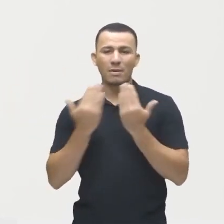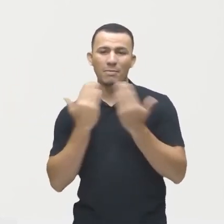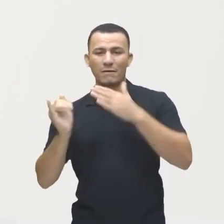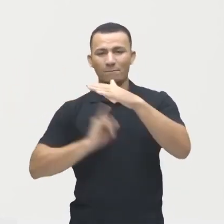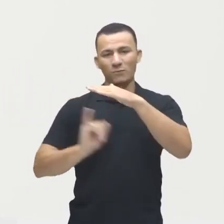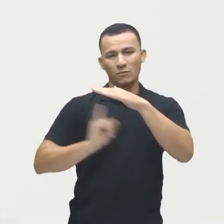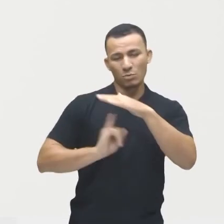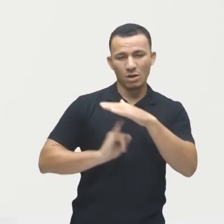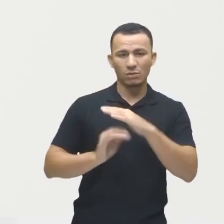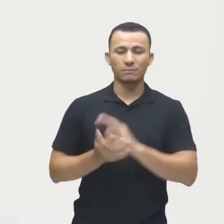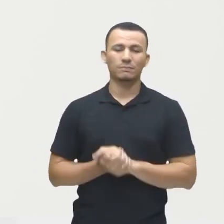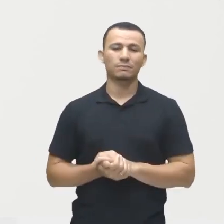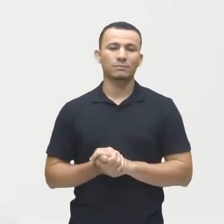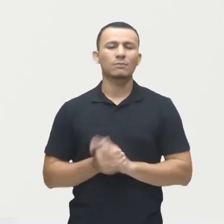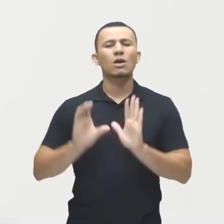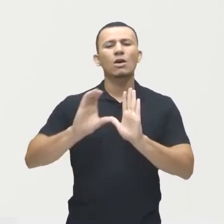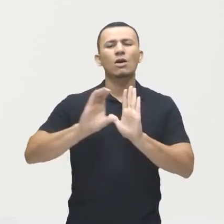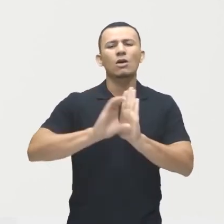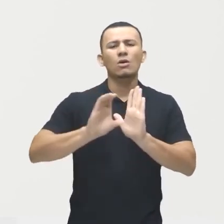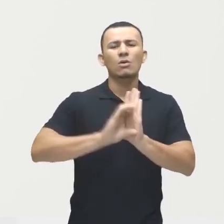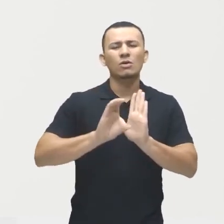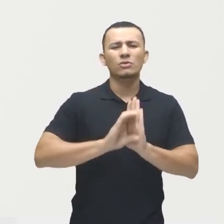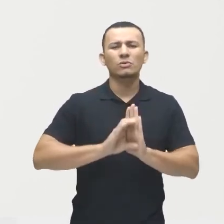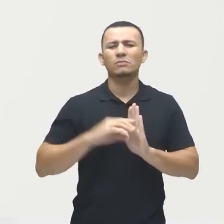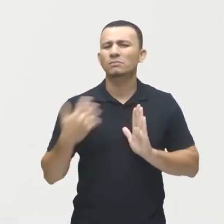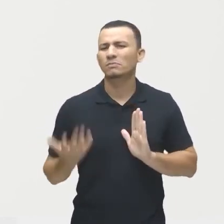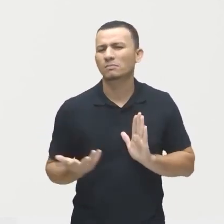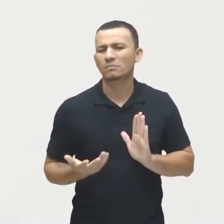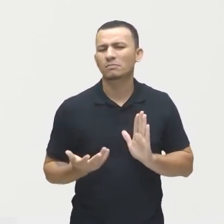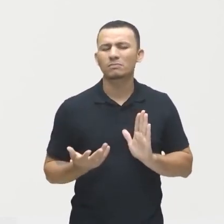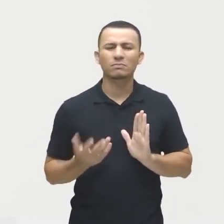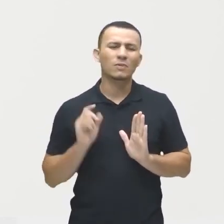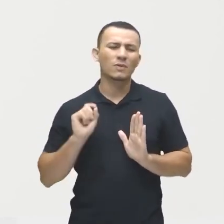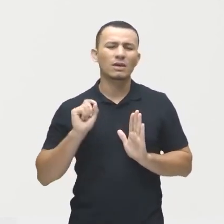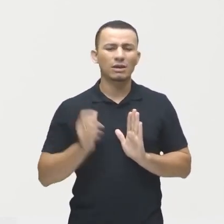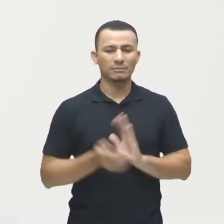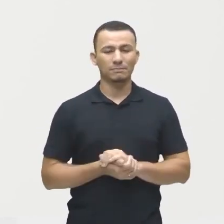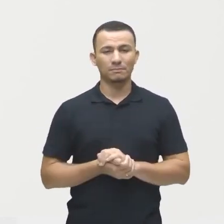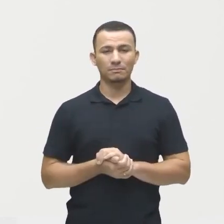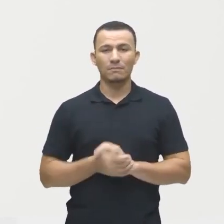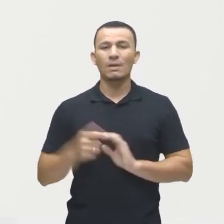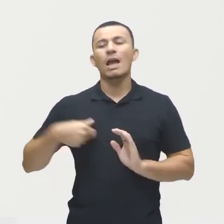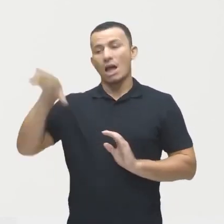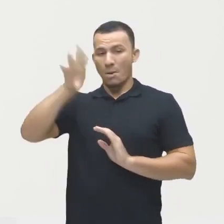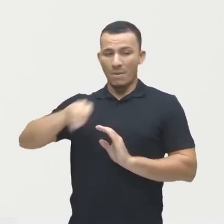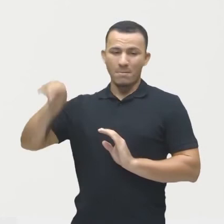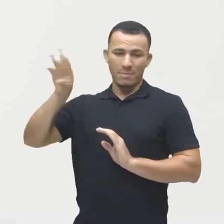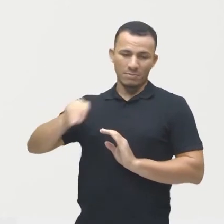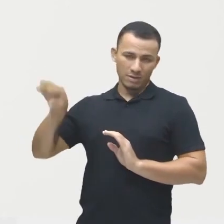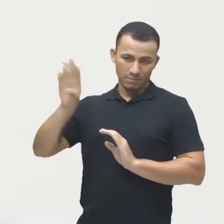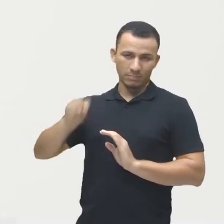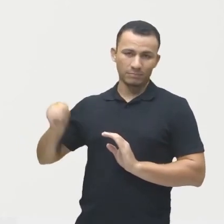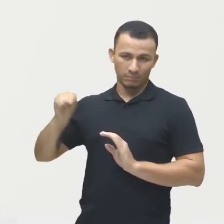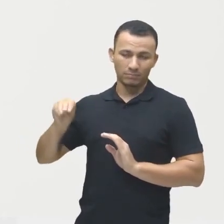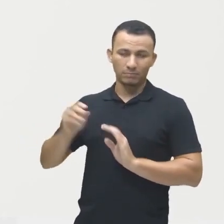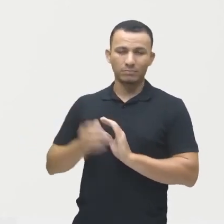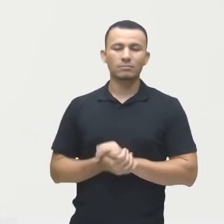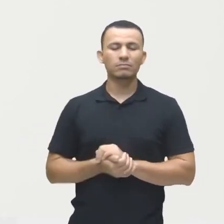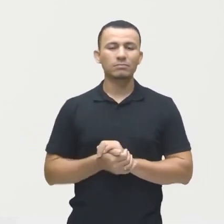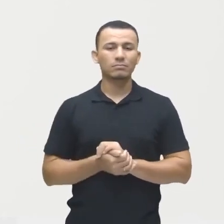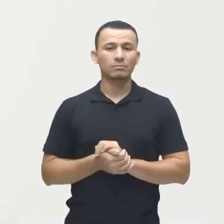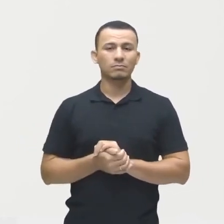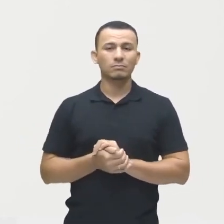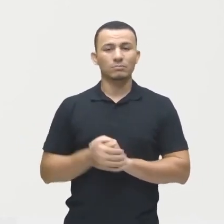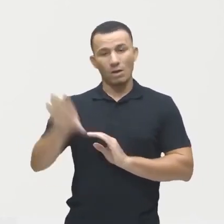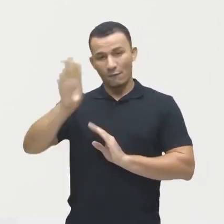mensagem. Código, professora, é diferente do código que eu estou usando agora. Eu estou usando a fala, né? Eu estou usando a fala